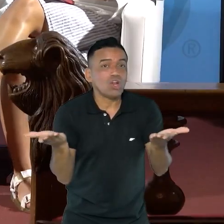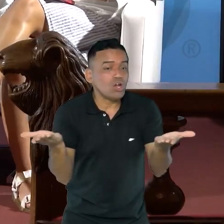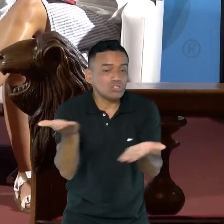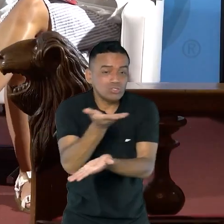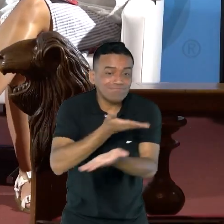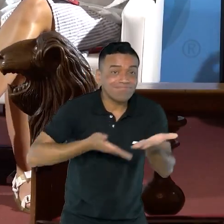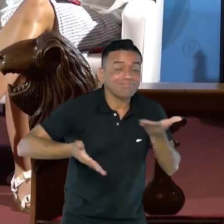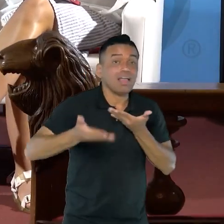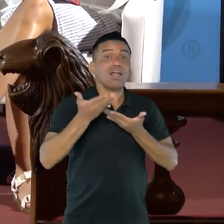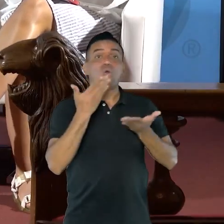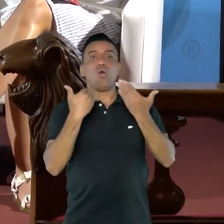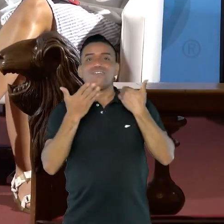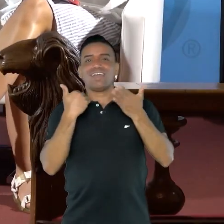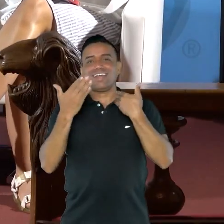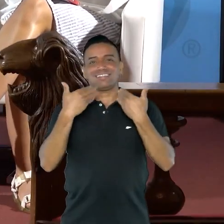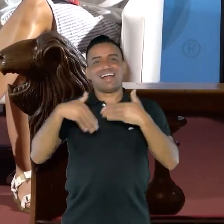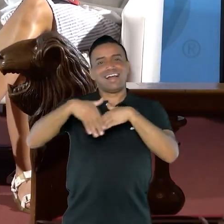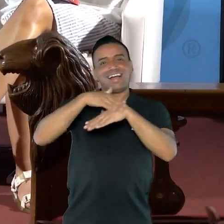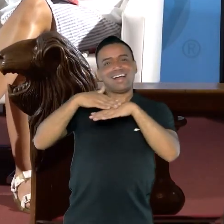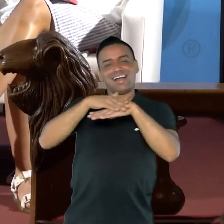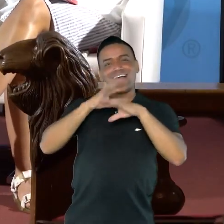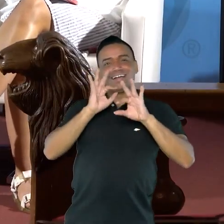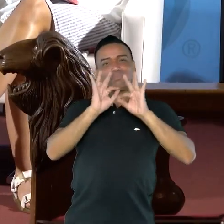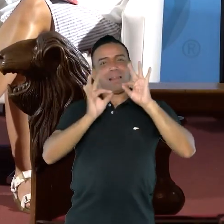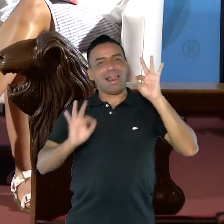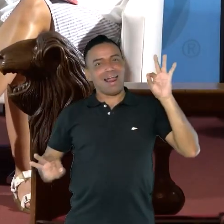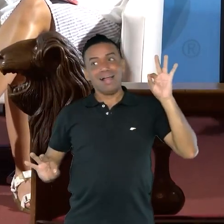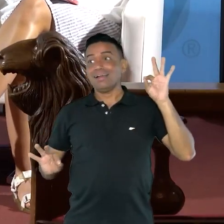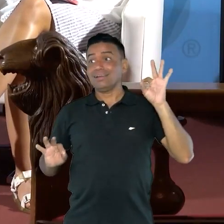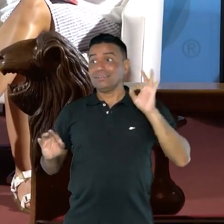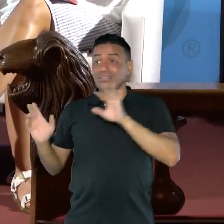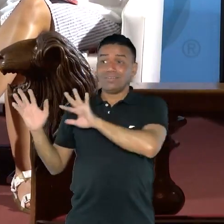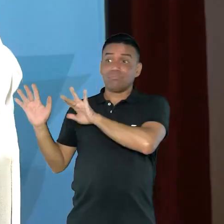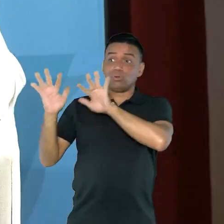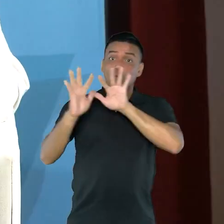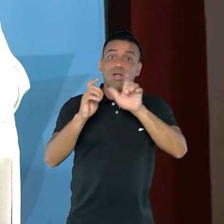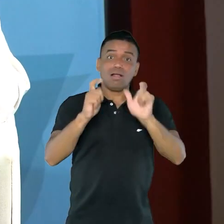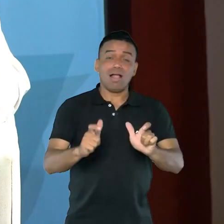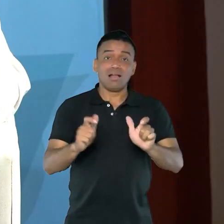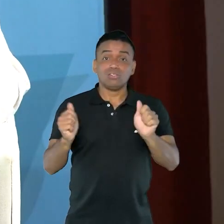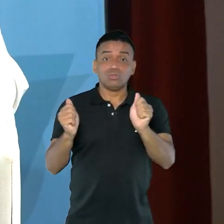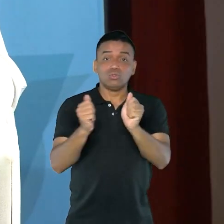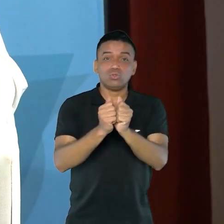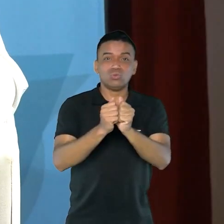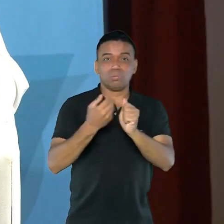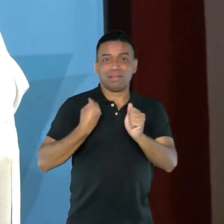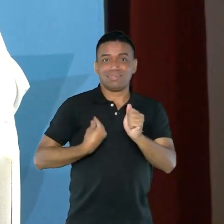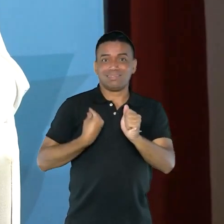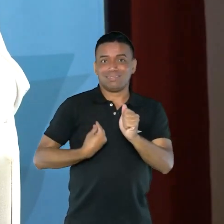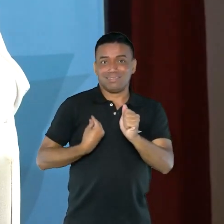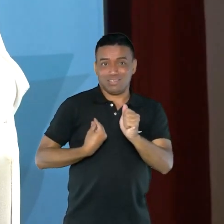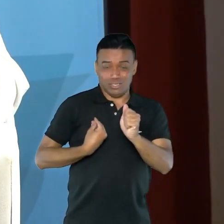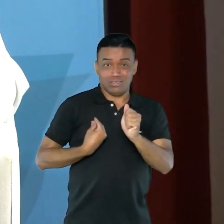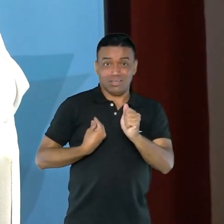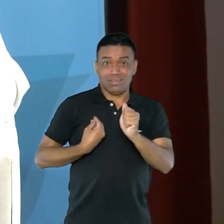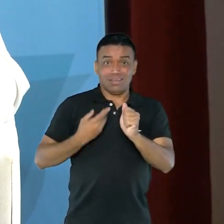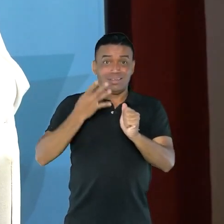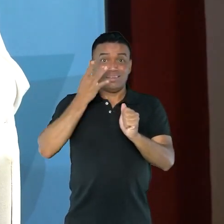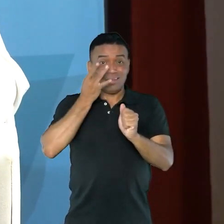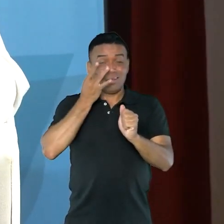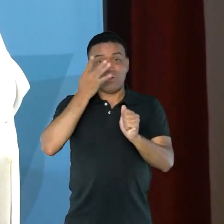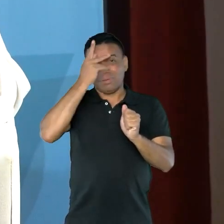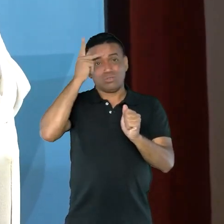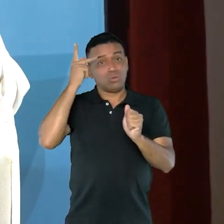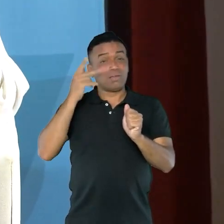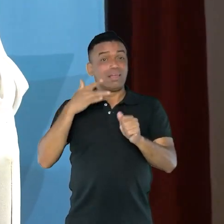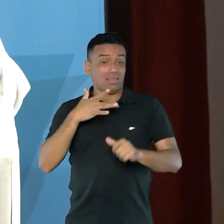Você está com alguém em algum espaço por gosto, é talvez o único jeito, né,